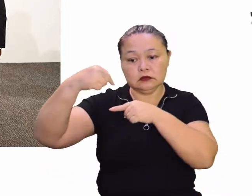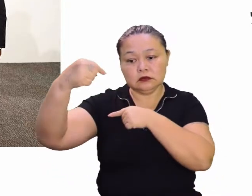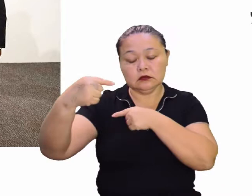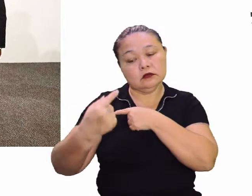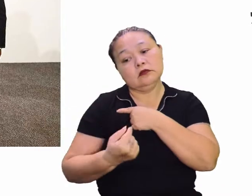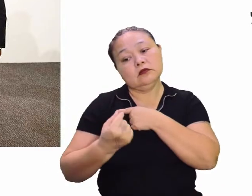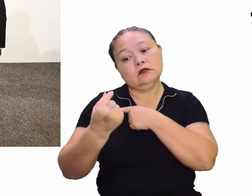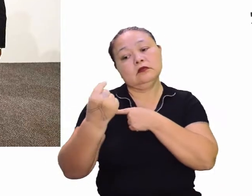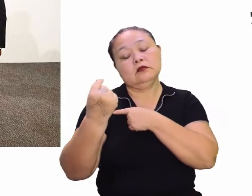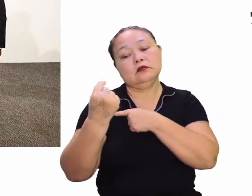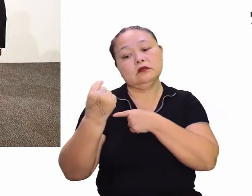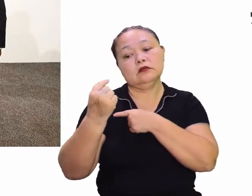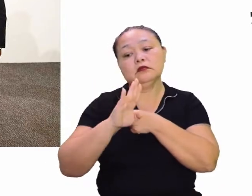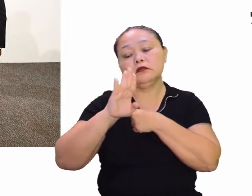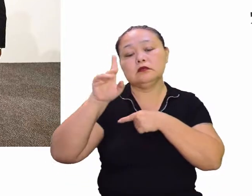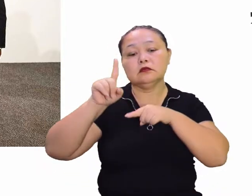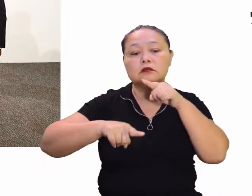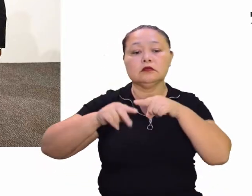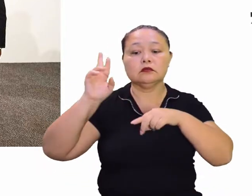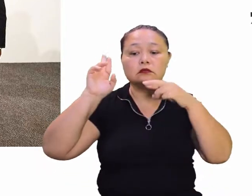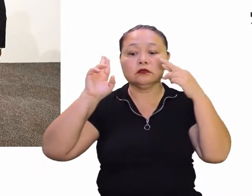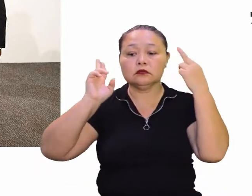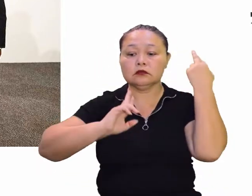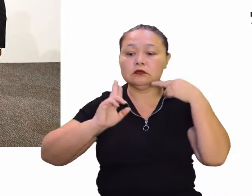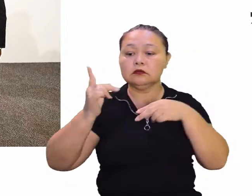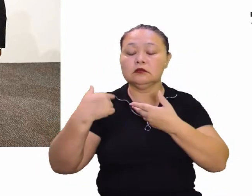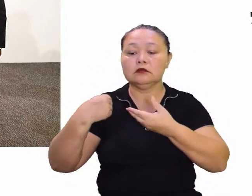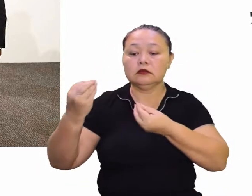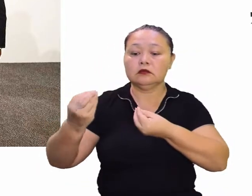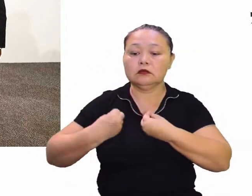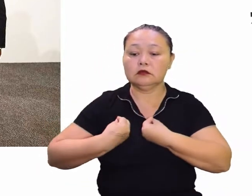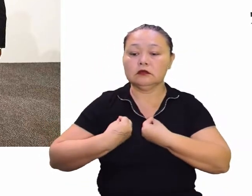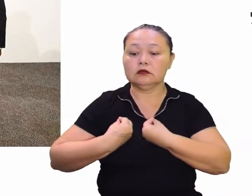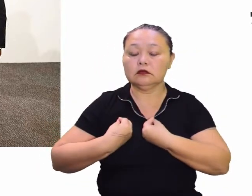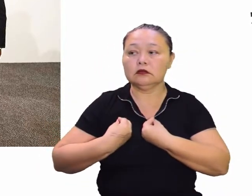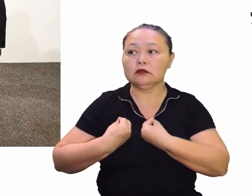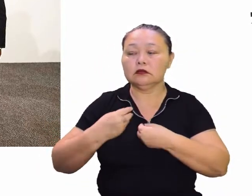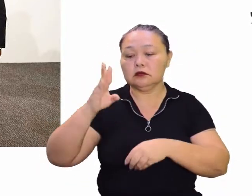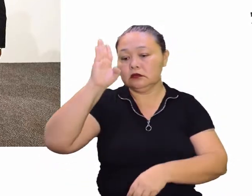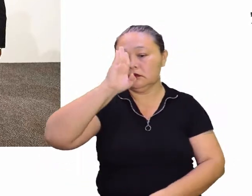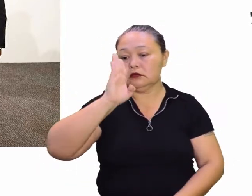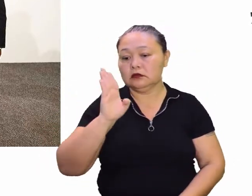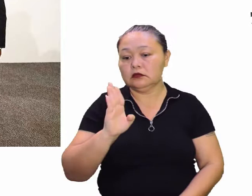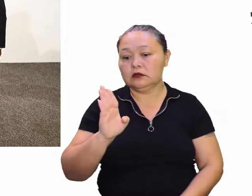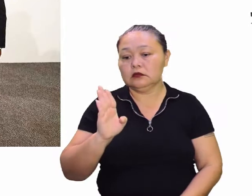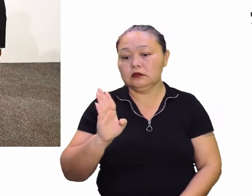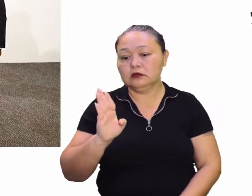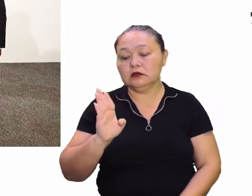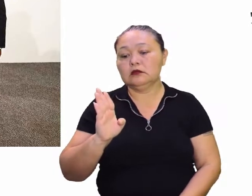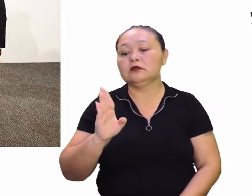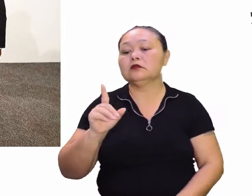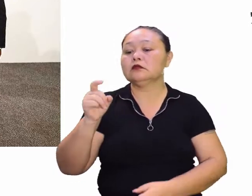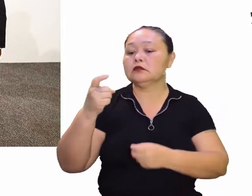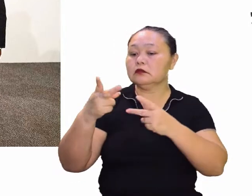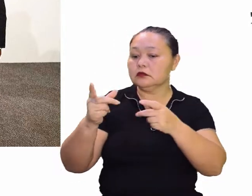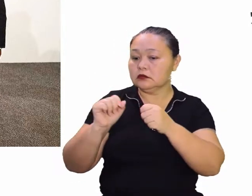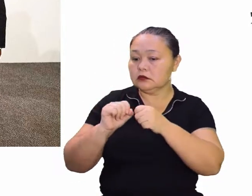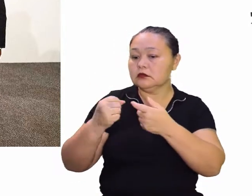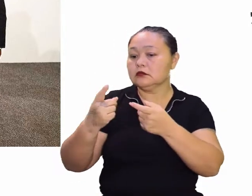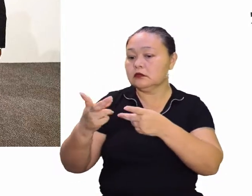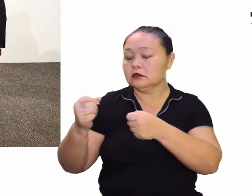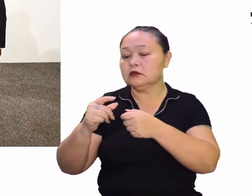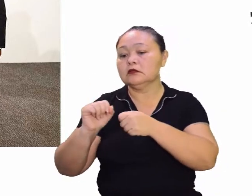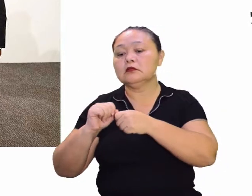preço principalmente a Rússia traz para a gente aqui, manda para a gente, como é o nome? Agrotóxicos, não é